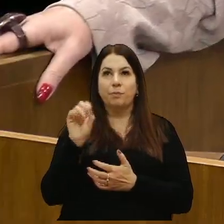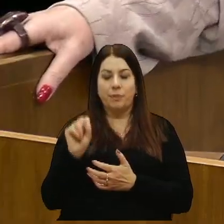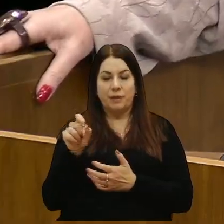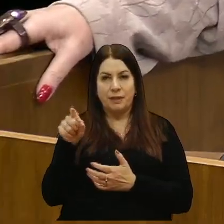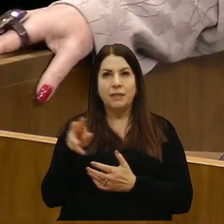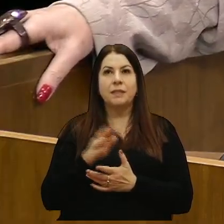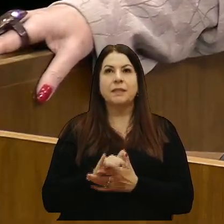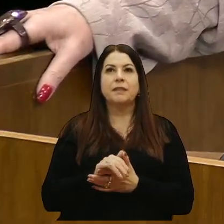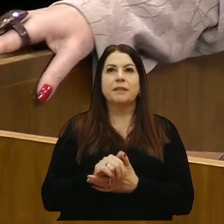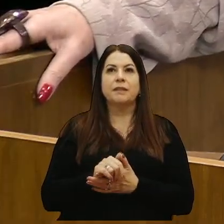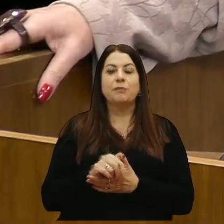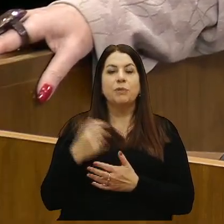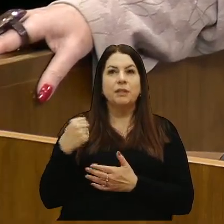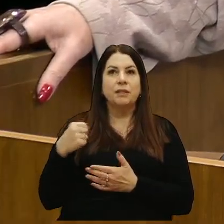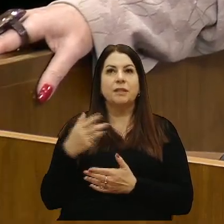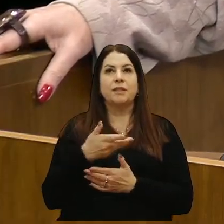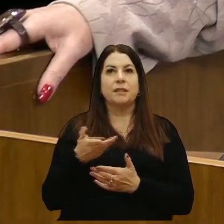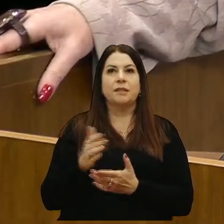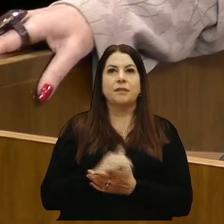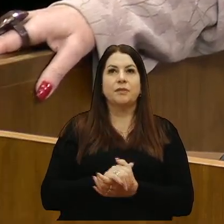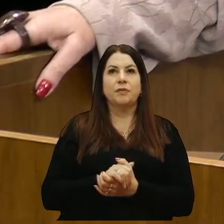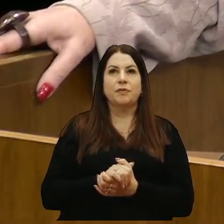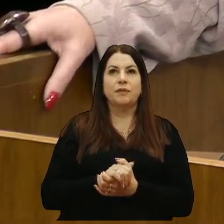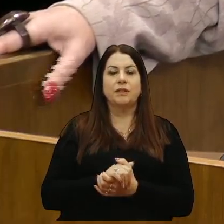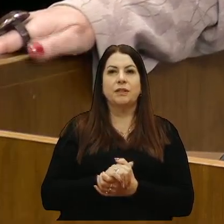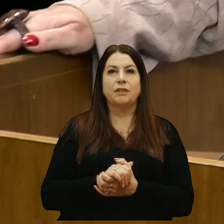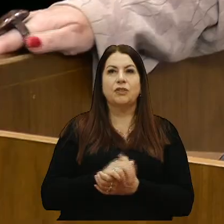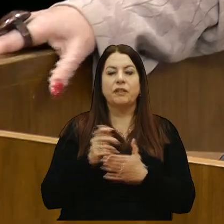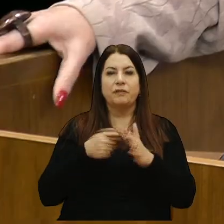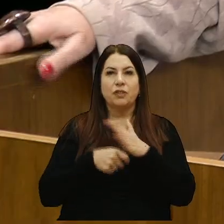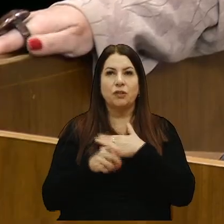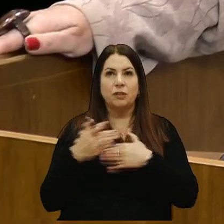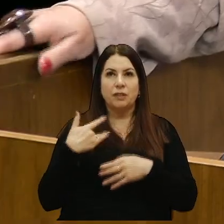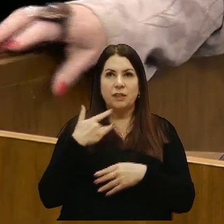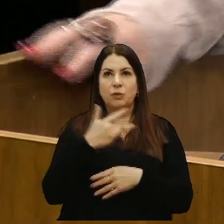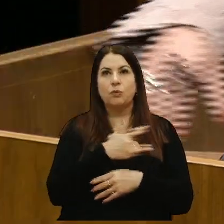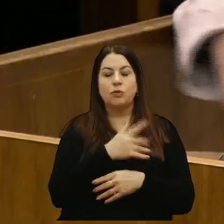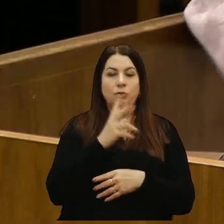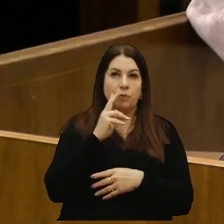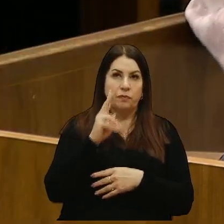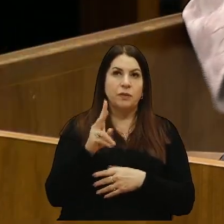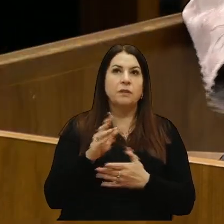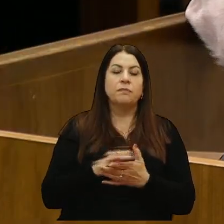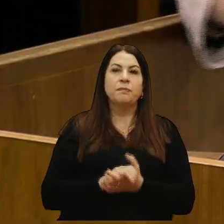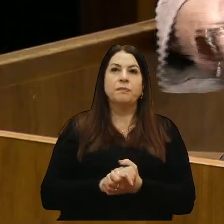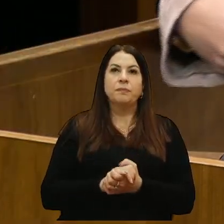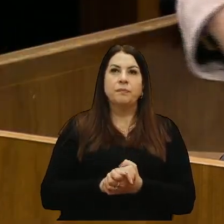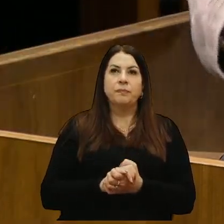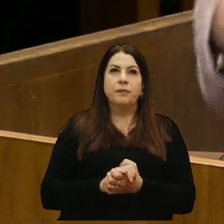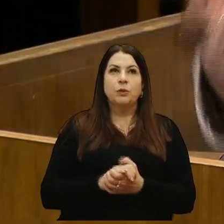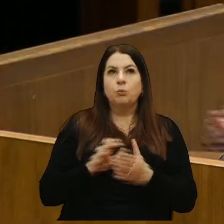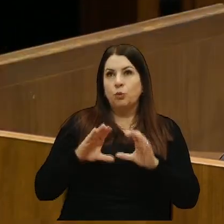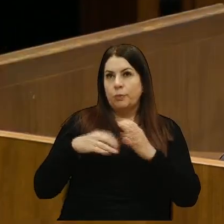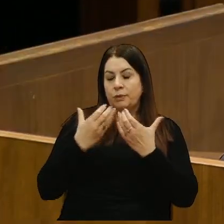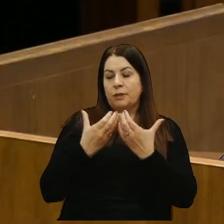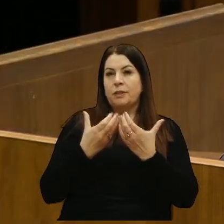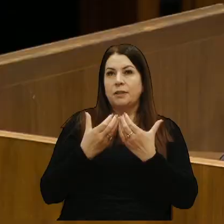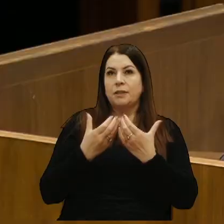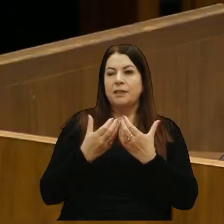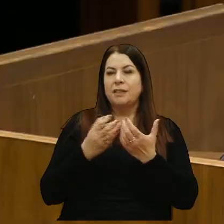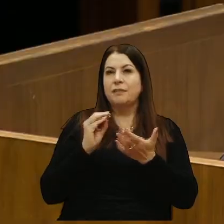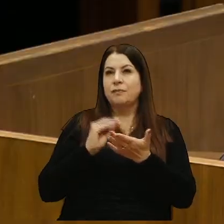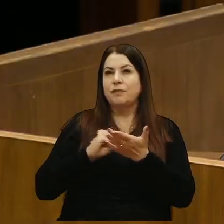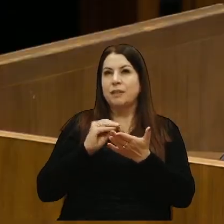Relon, sobre a necessidade de investir na saúde. Então, a gente vê uma comunidade mais